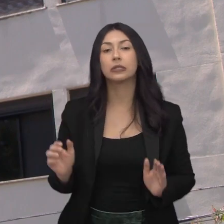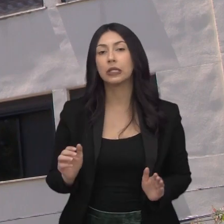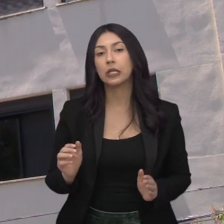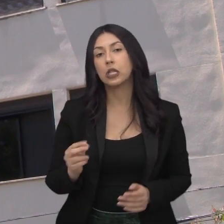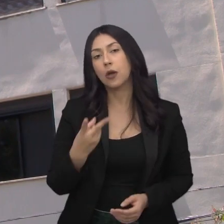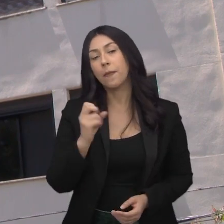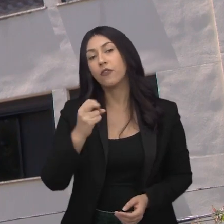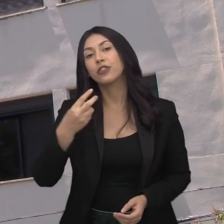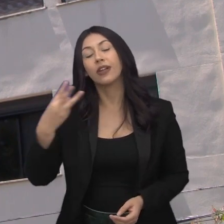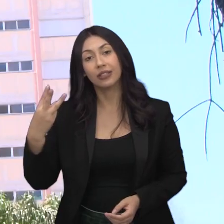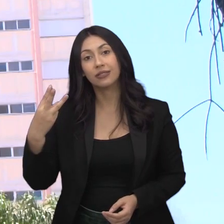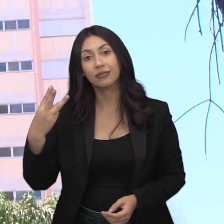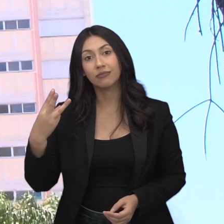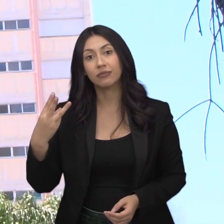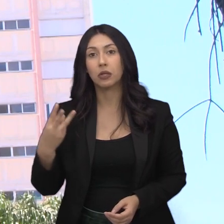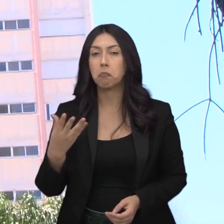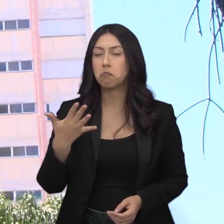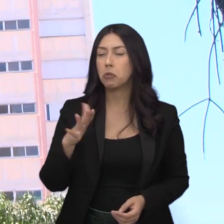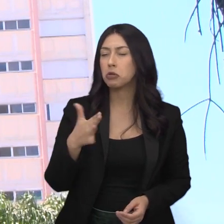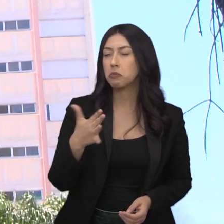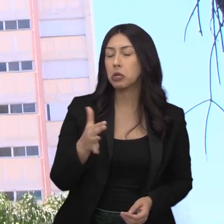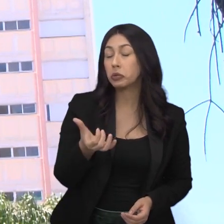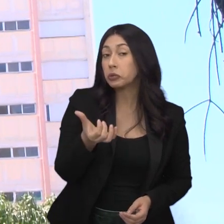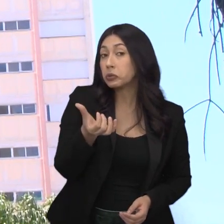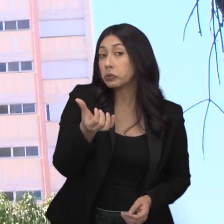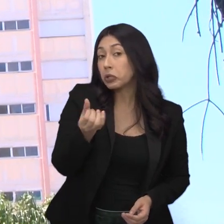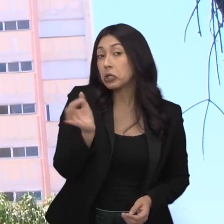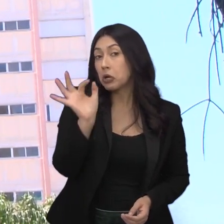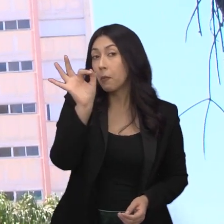dos condomínios no Brasil acumulou alta de